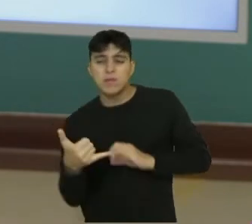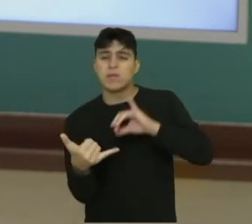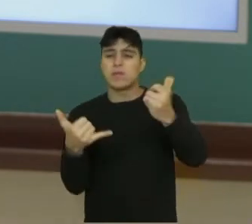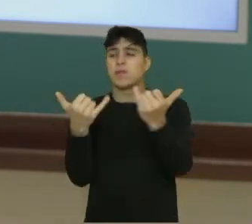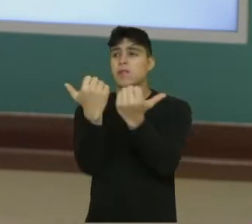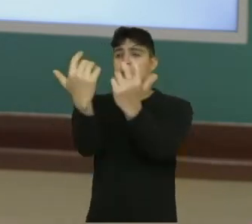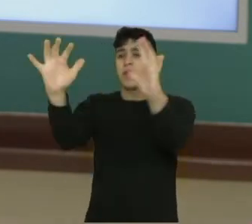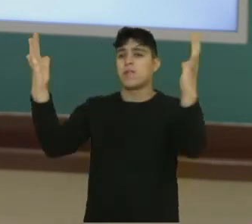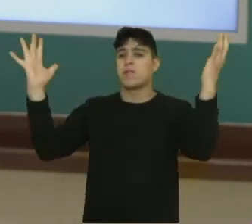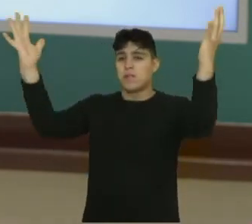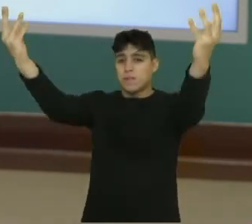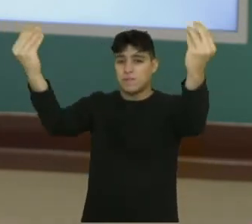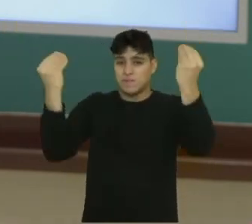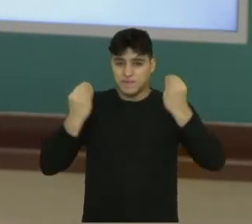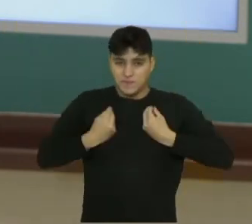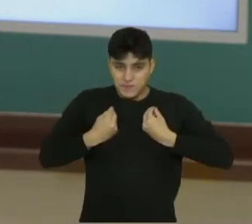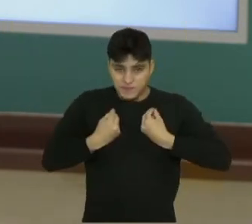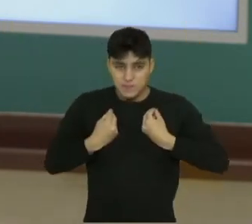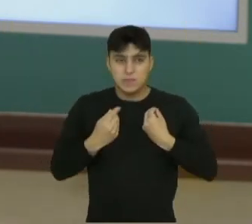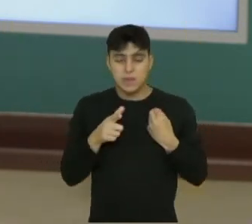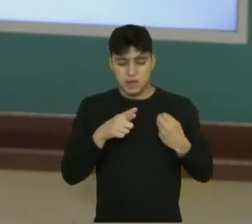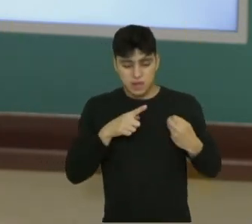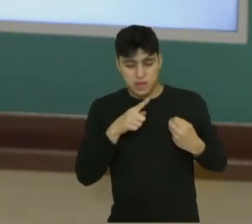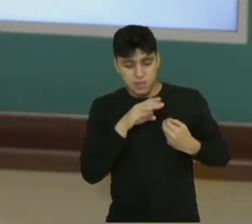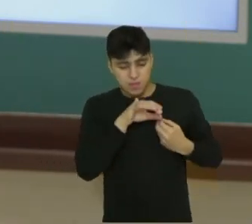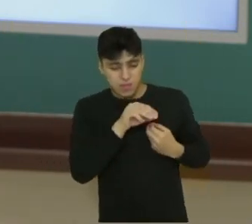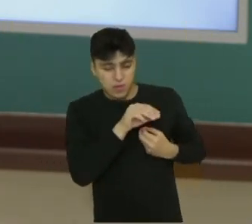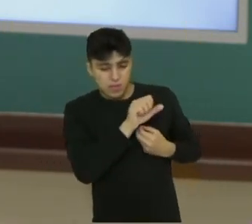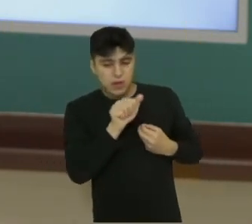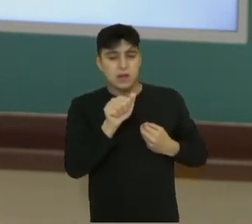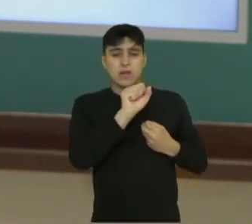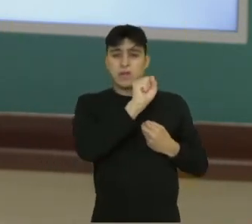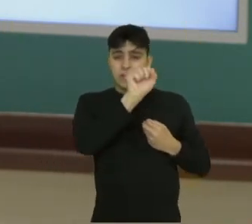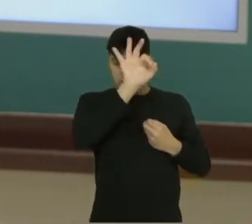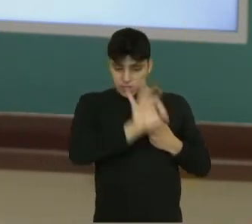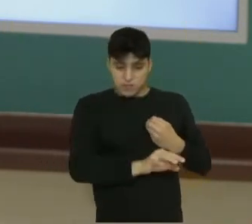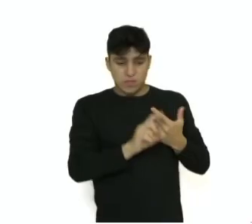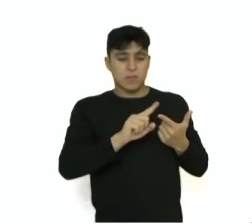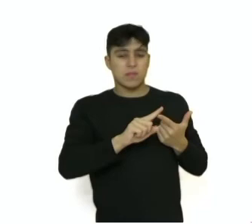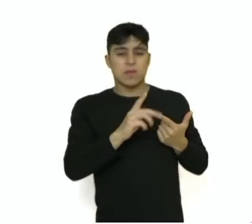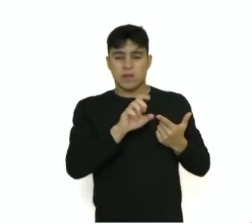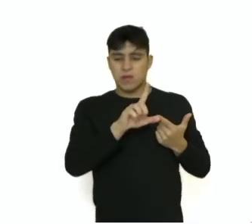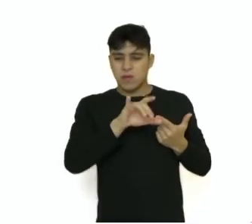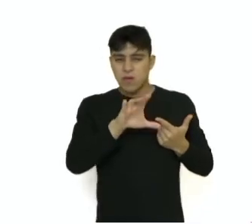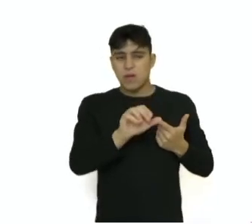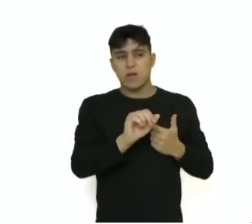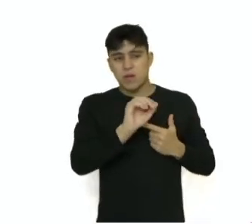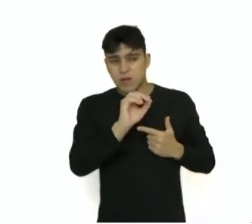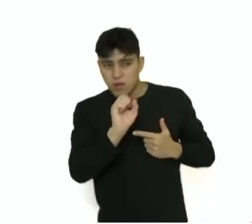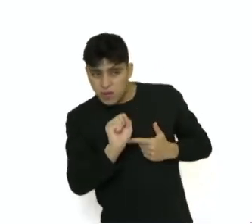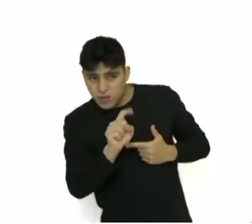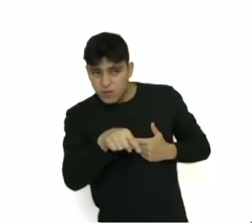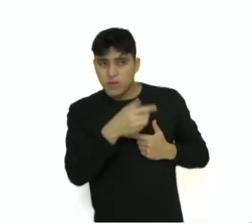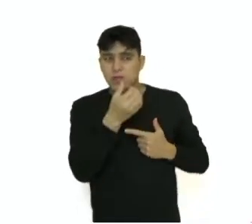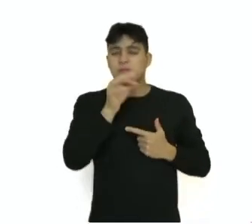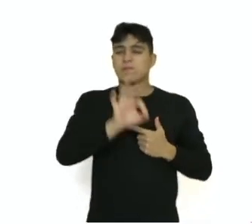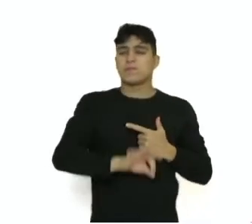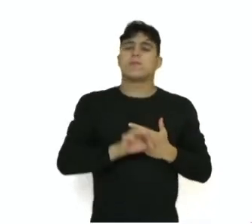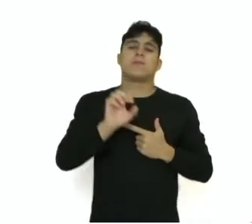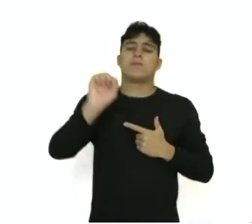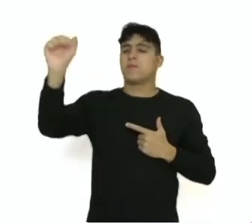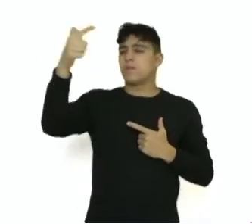natureza nos deu aqui no nosso país. Você tem a biomassa em torno de 8%, a eólica em torno de 8,6%, a